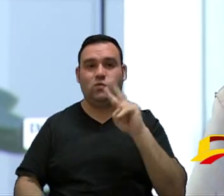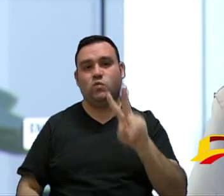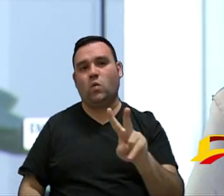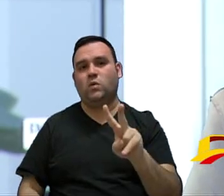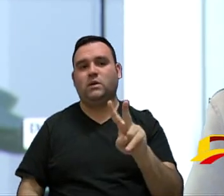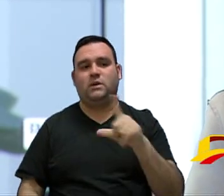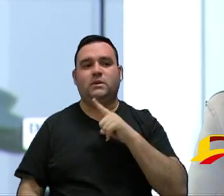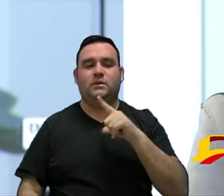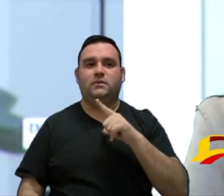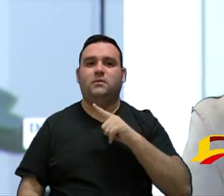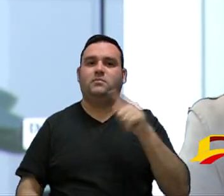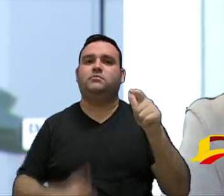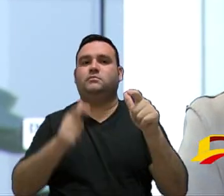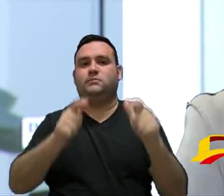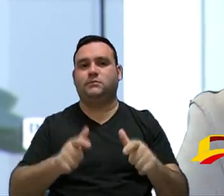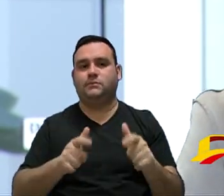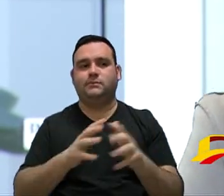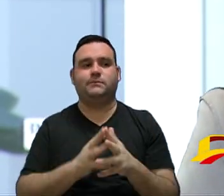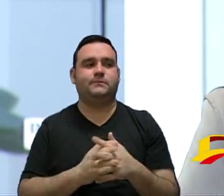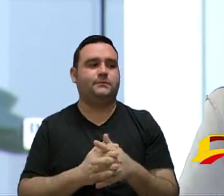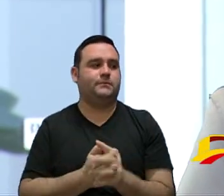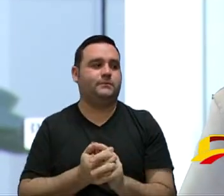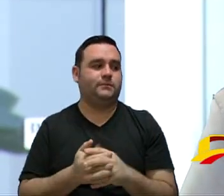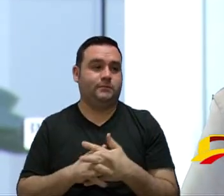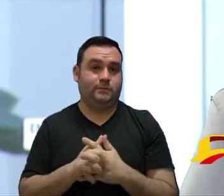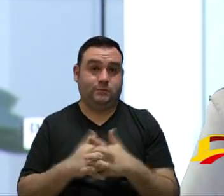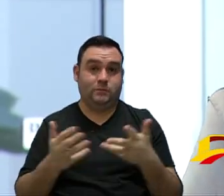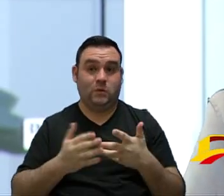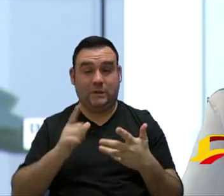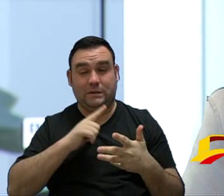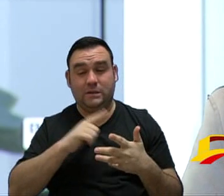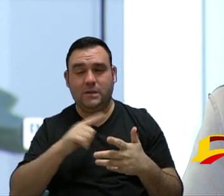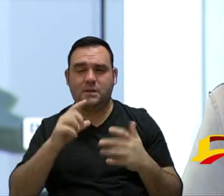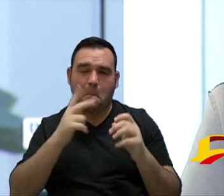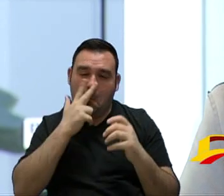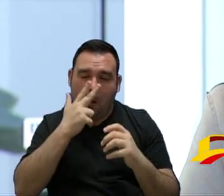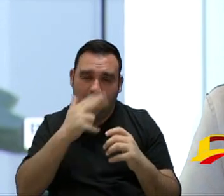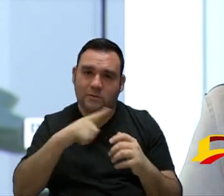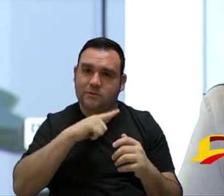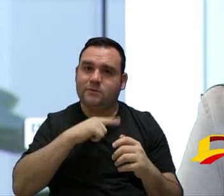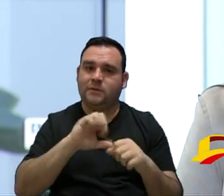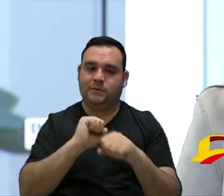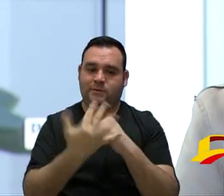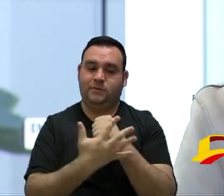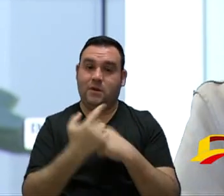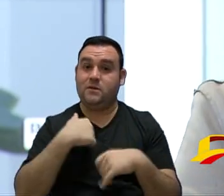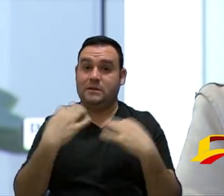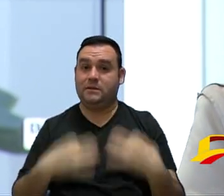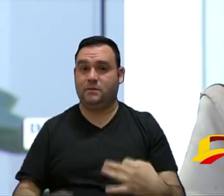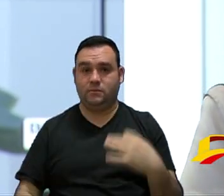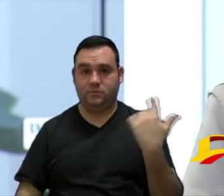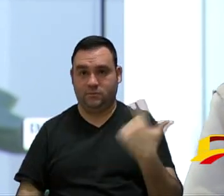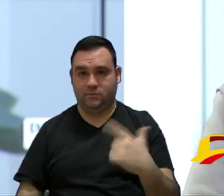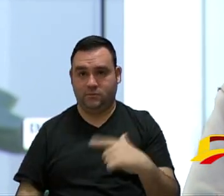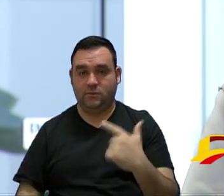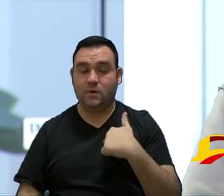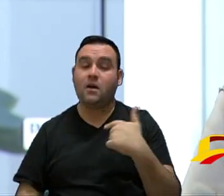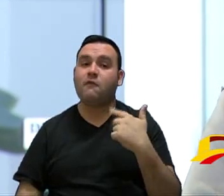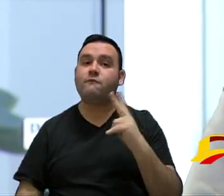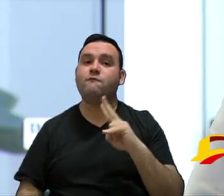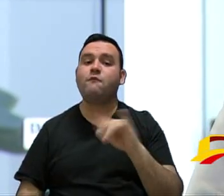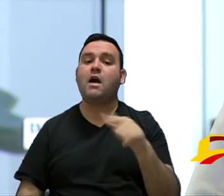pacientes por exemplo que estavam naquela unidade no caso da suspeita do convívio eu não tenho confirmado então eu